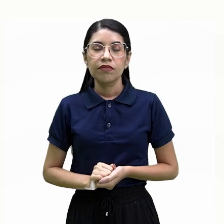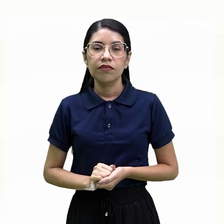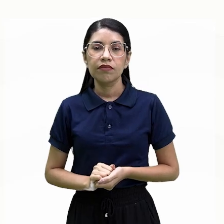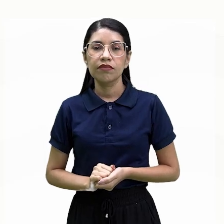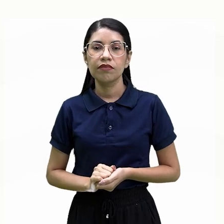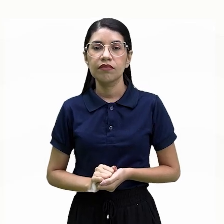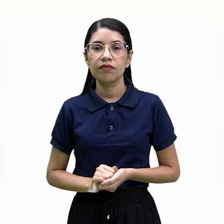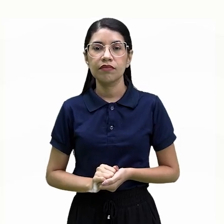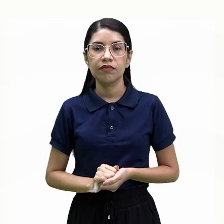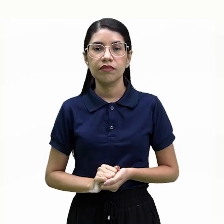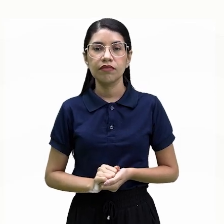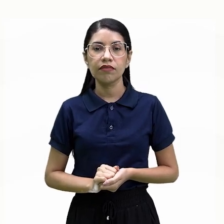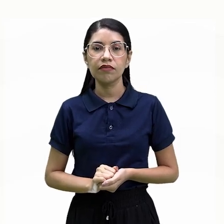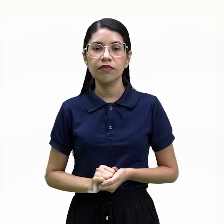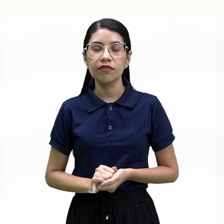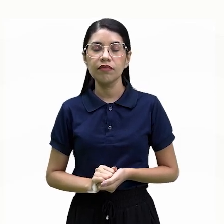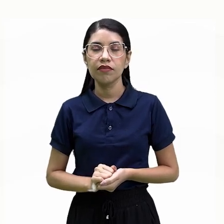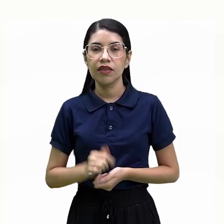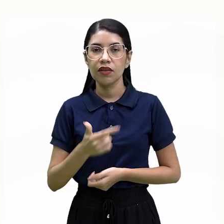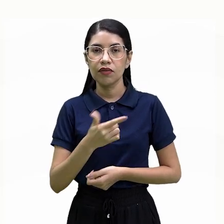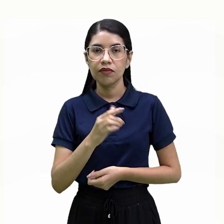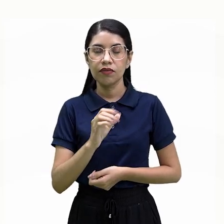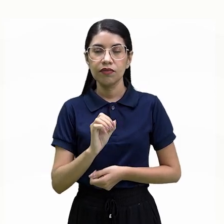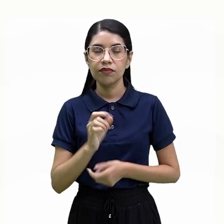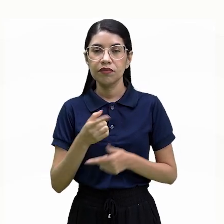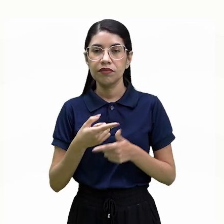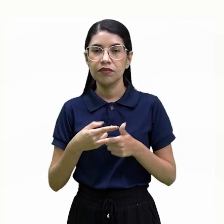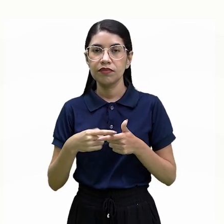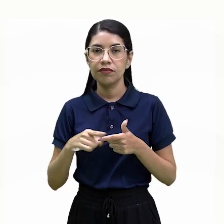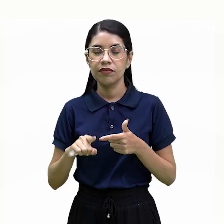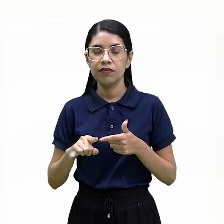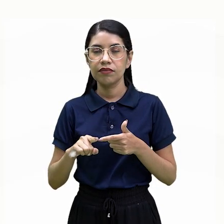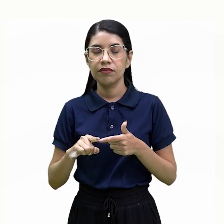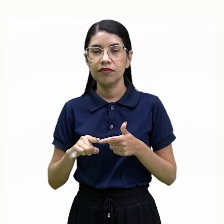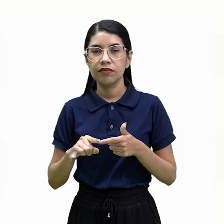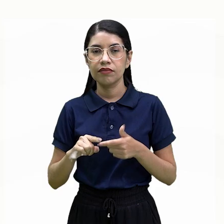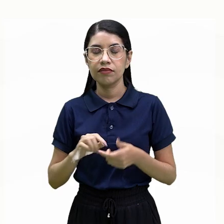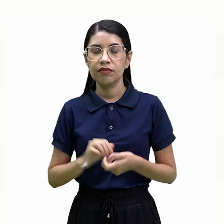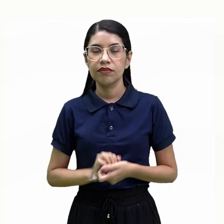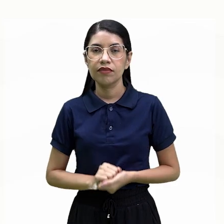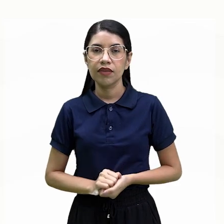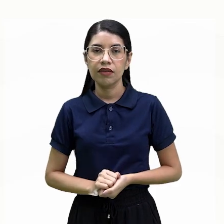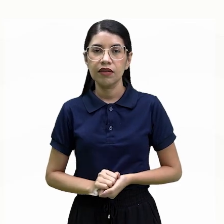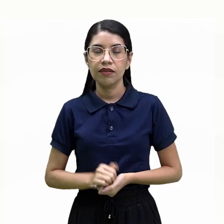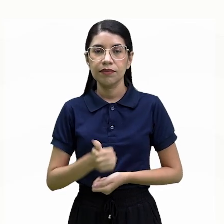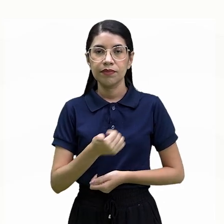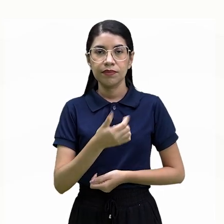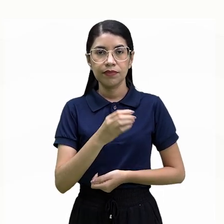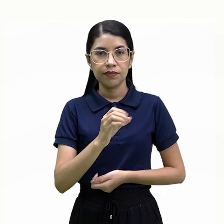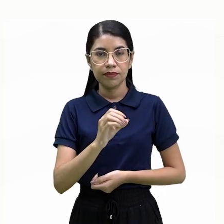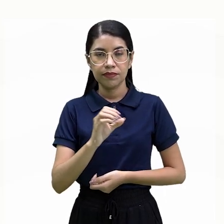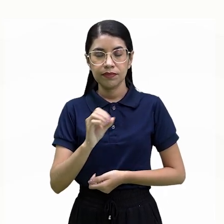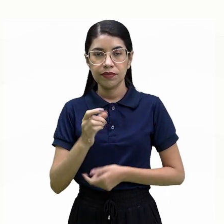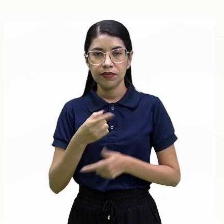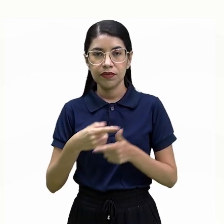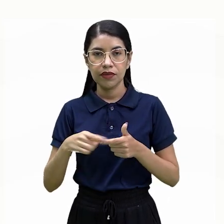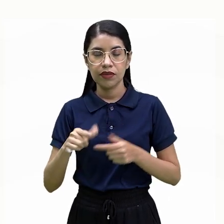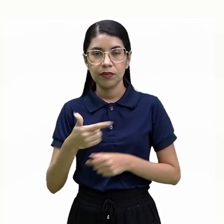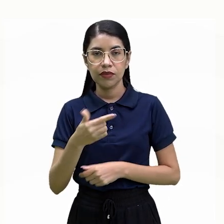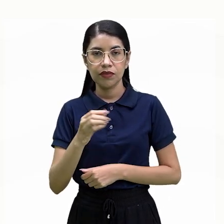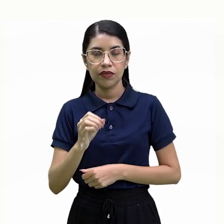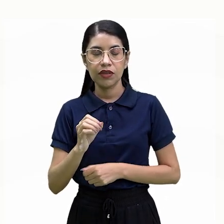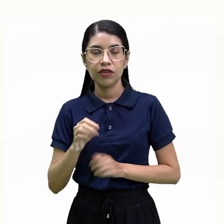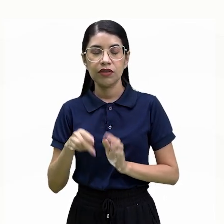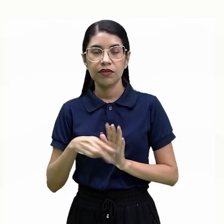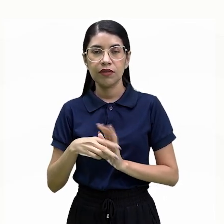fazendo aqui, ó, 20 dividido por 100 dividido por 20 dá 5. Então, 5 vezes